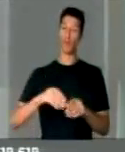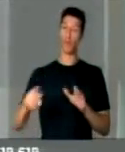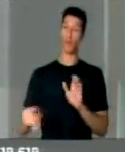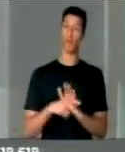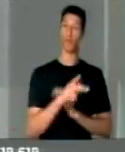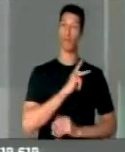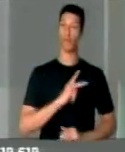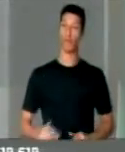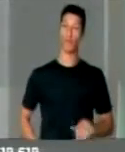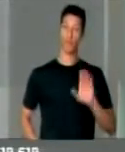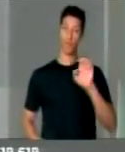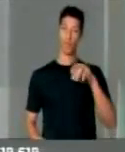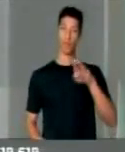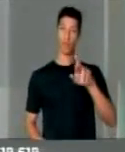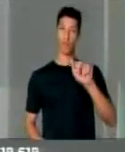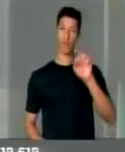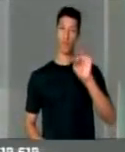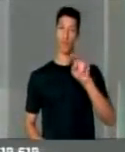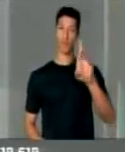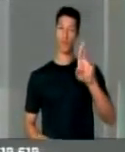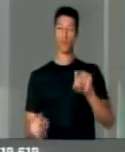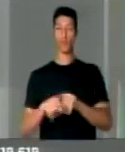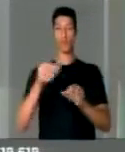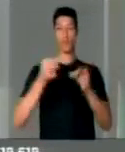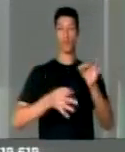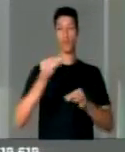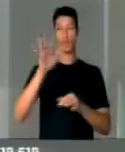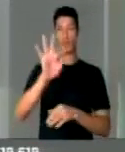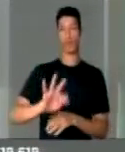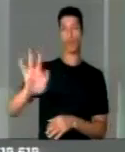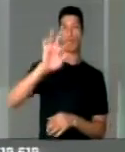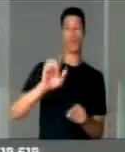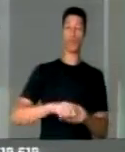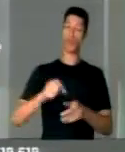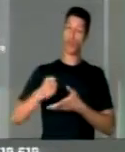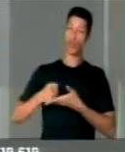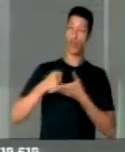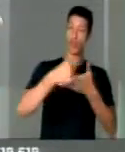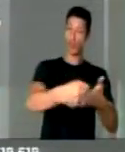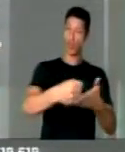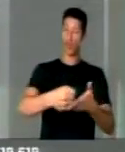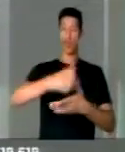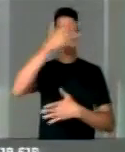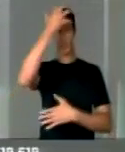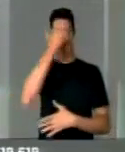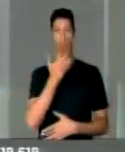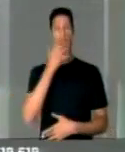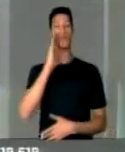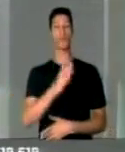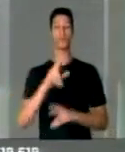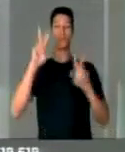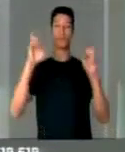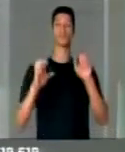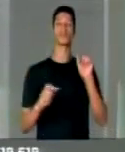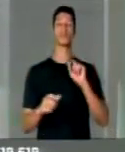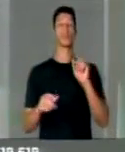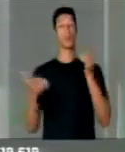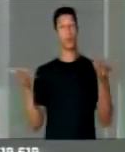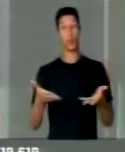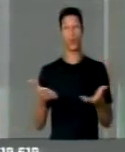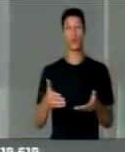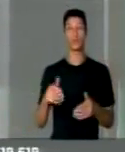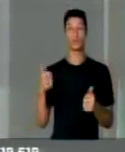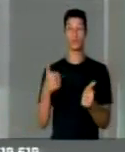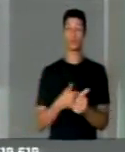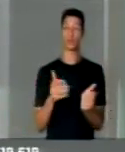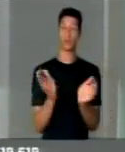da presidência da Embratur, já havia sido assim como juiz federal, e ele leva a sério a questão que ser hoje